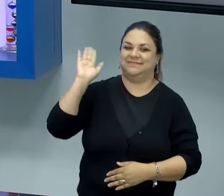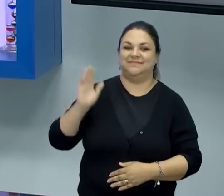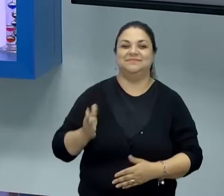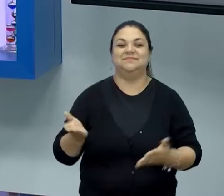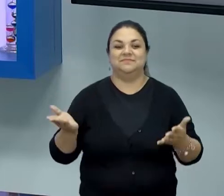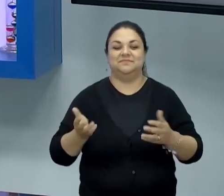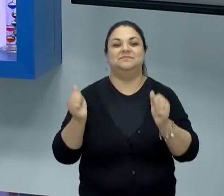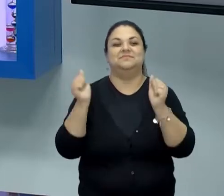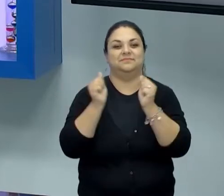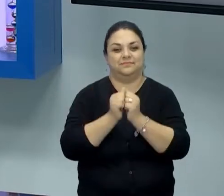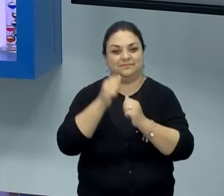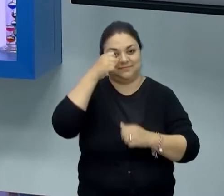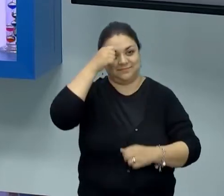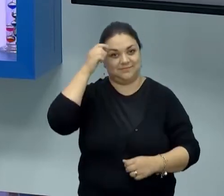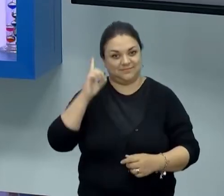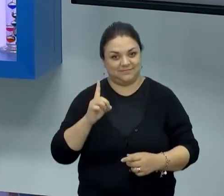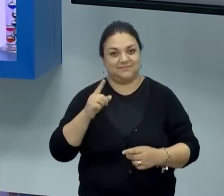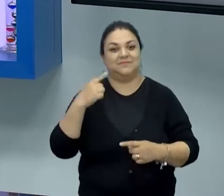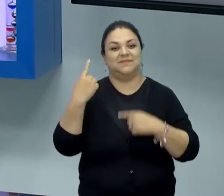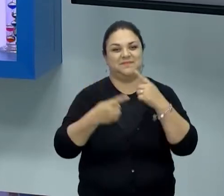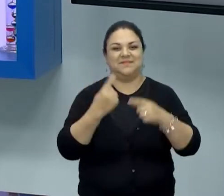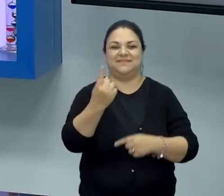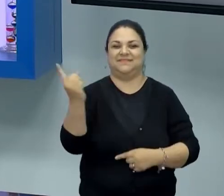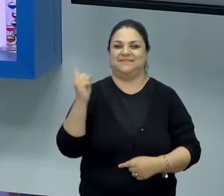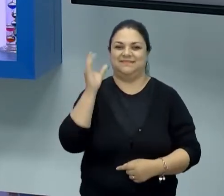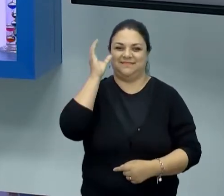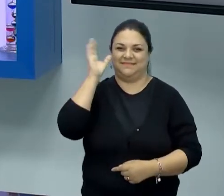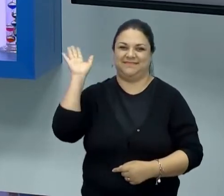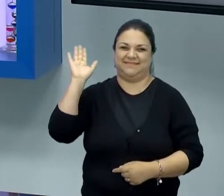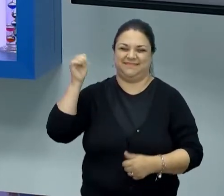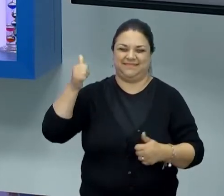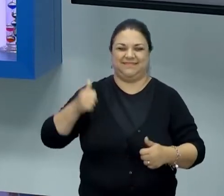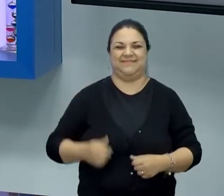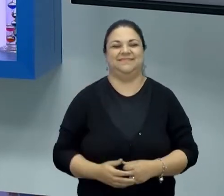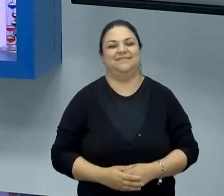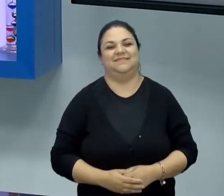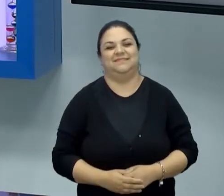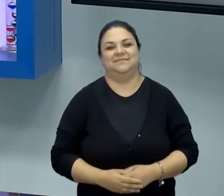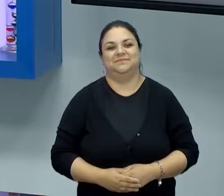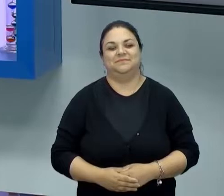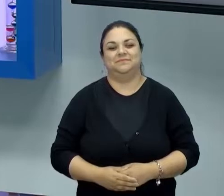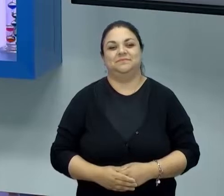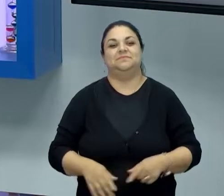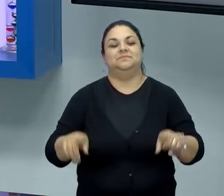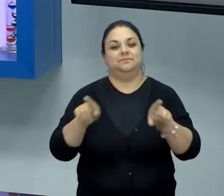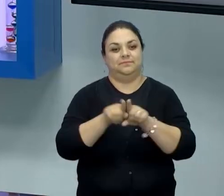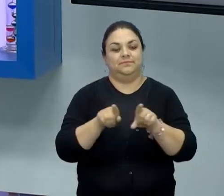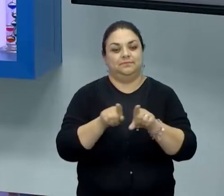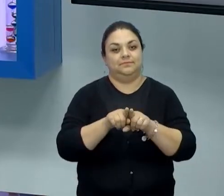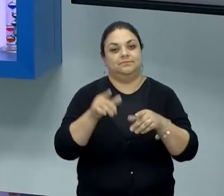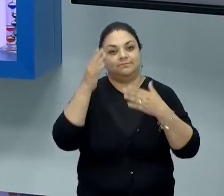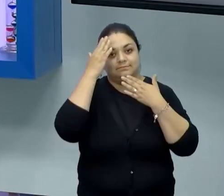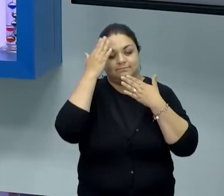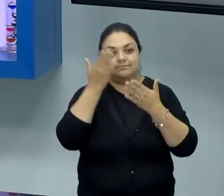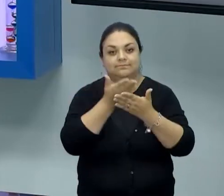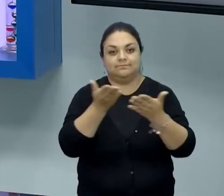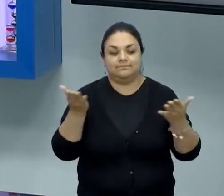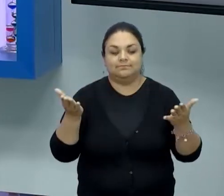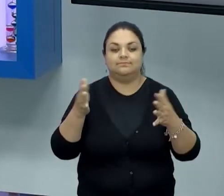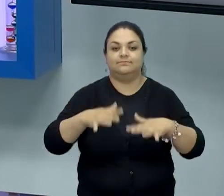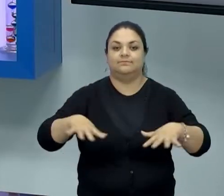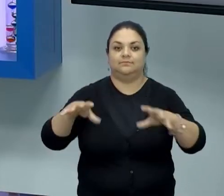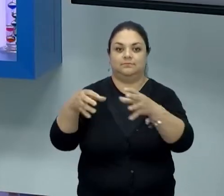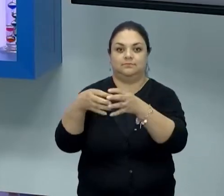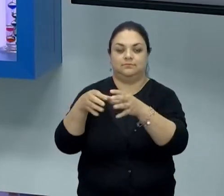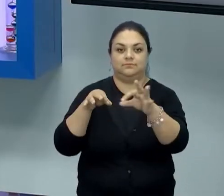estou com a Amanda e a Caroline. Sejam bem-vindas e muito obrigado. E também quero agradecer a todas as equipes que tornam